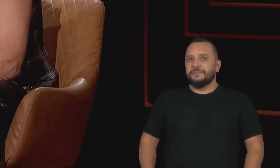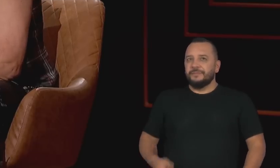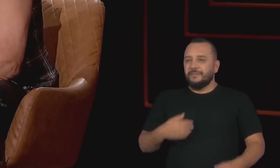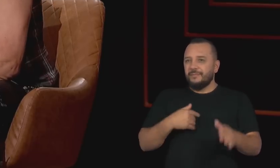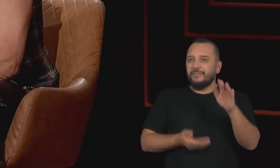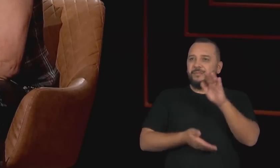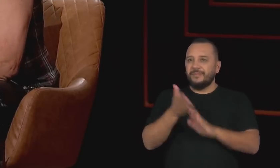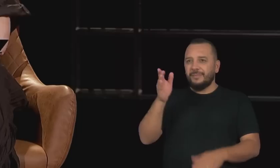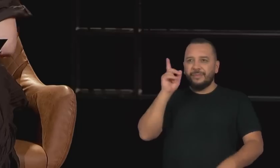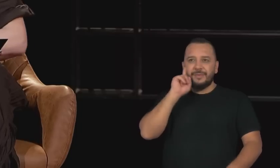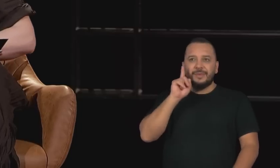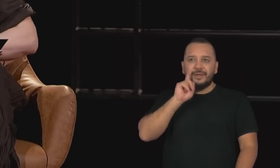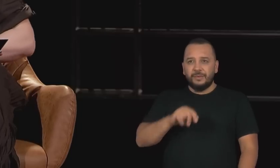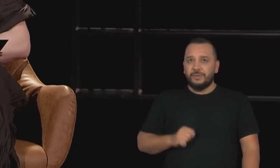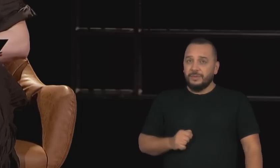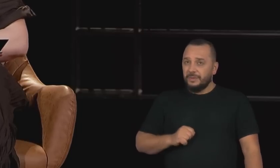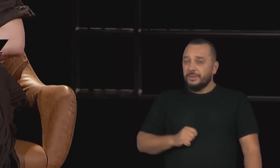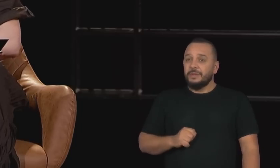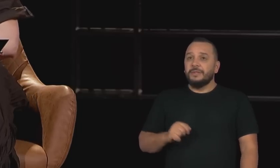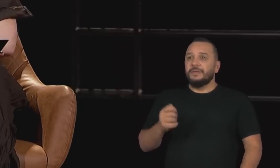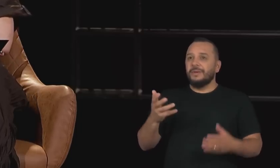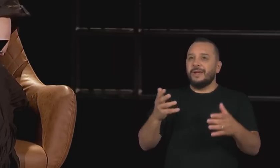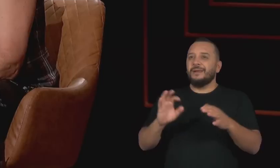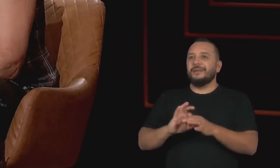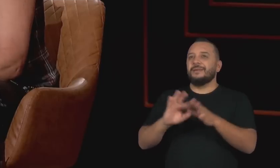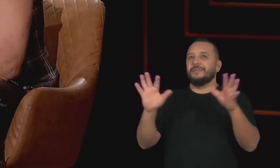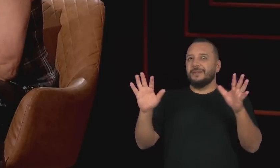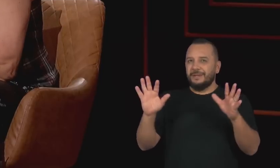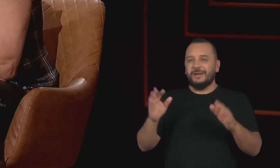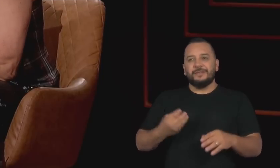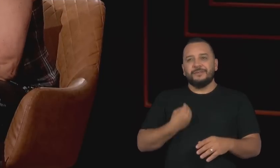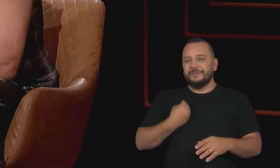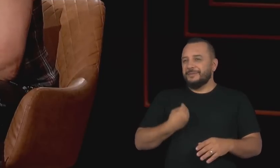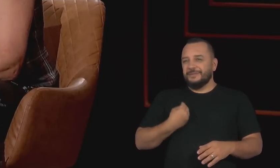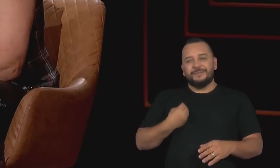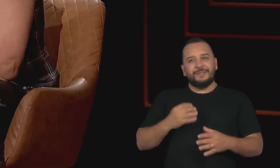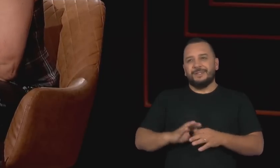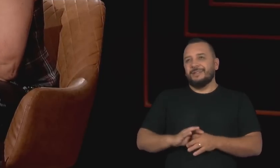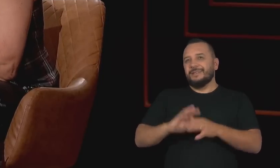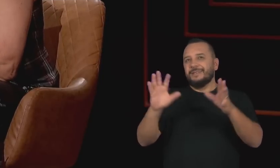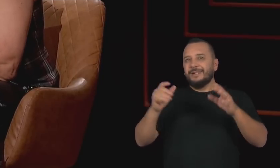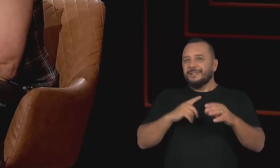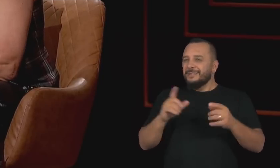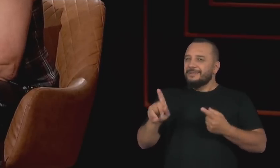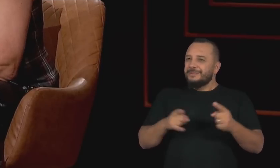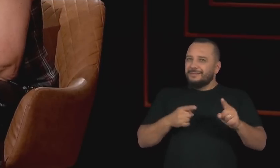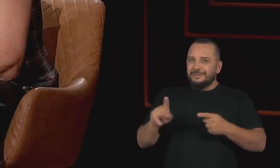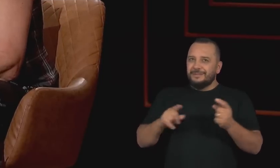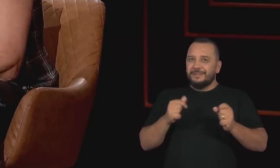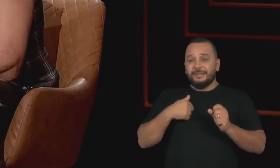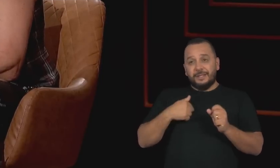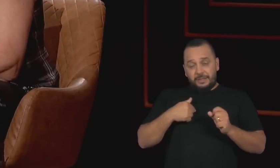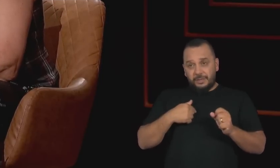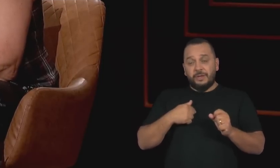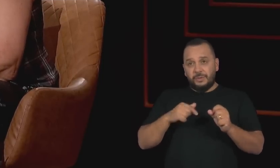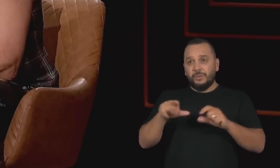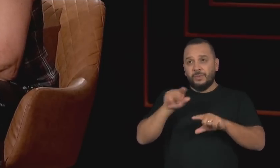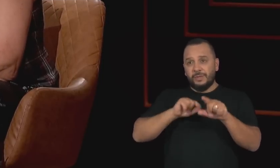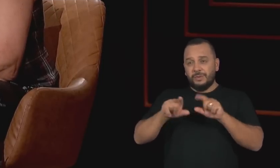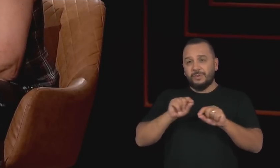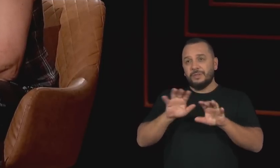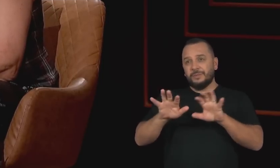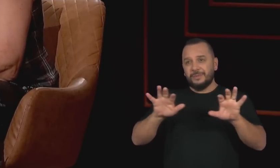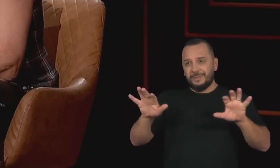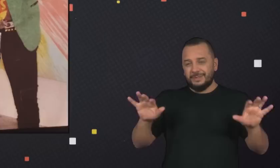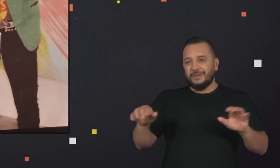Unidos. E fui atrás disso de liberdade, Viva Liberty. Fiz até uma música, eu me lembro, eu fui o curador de uma exposição na FAAP,